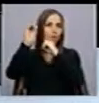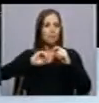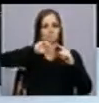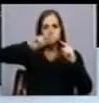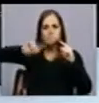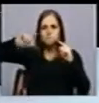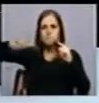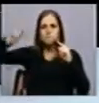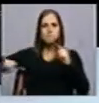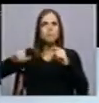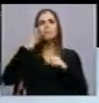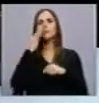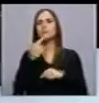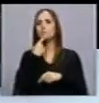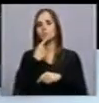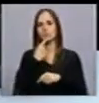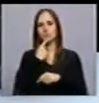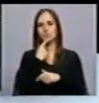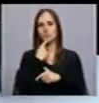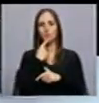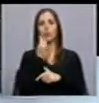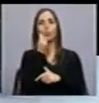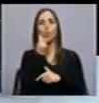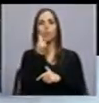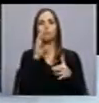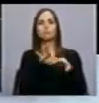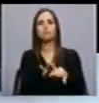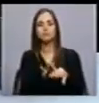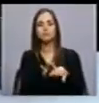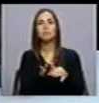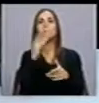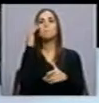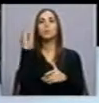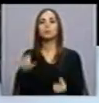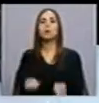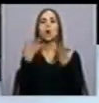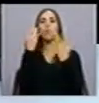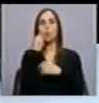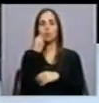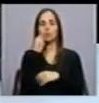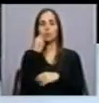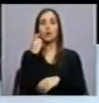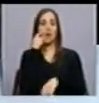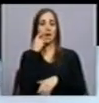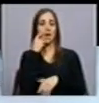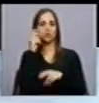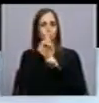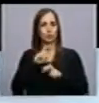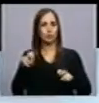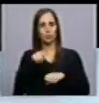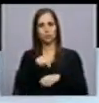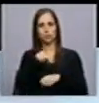para tentar perceber efetivamente o que é que está a contribuir novamente por este brilho. Os astrónomos também desta descoberta dizem que isto pode ser